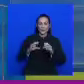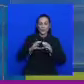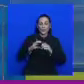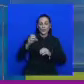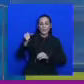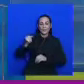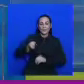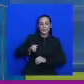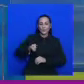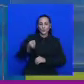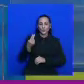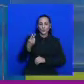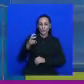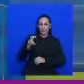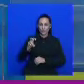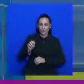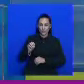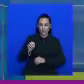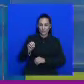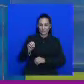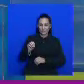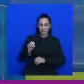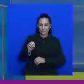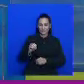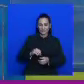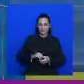Bola branca número 20.